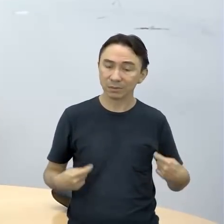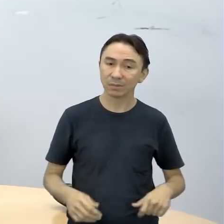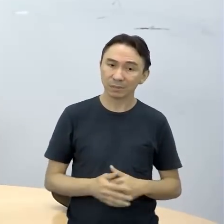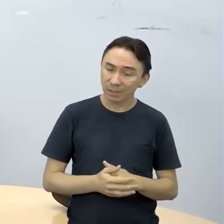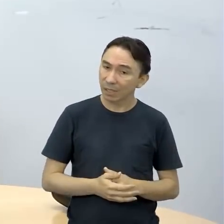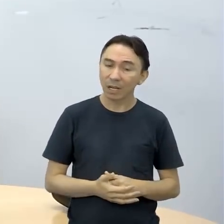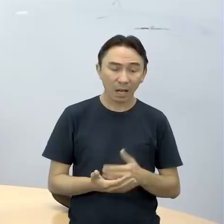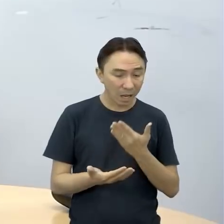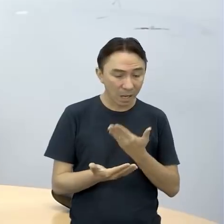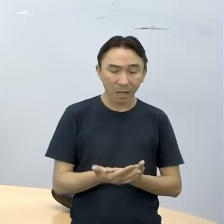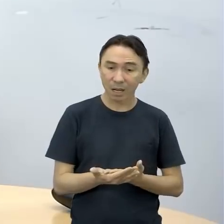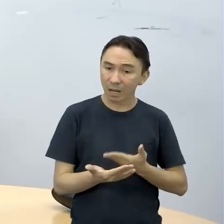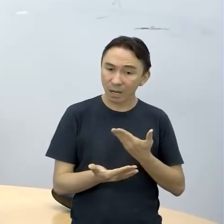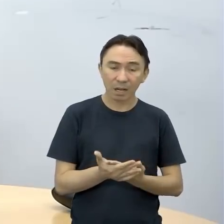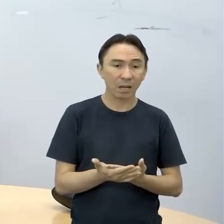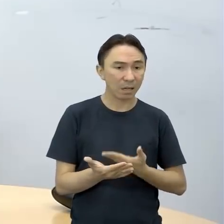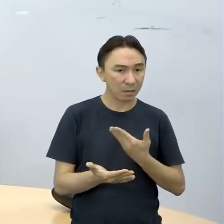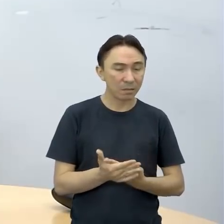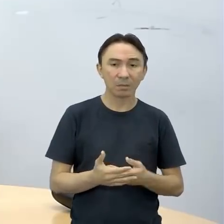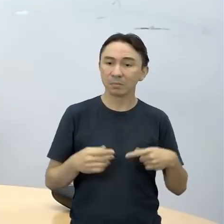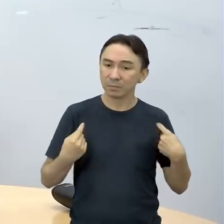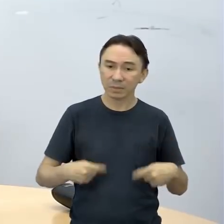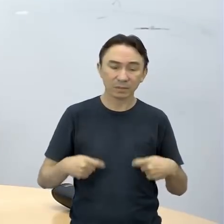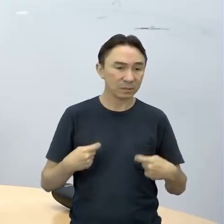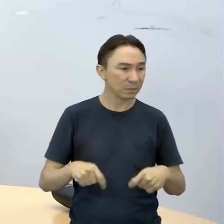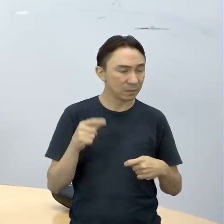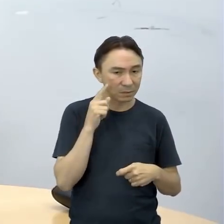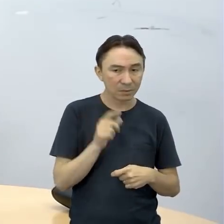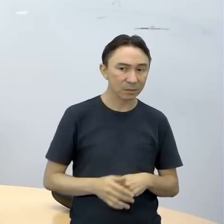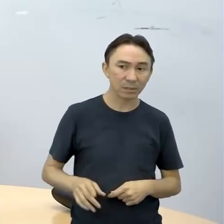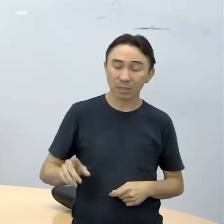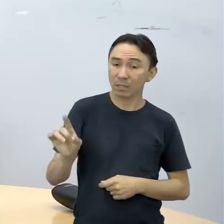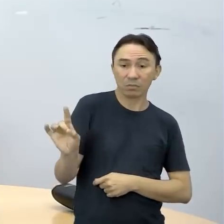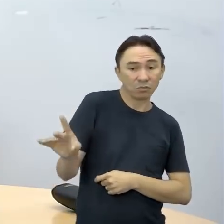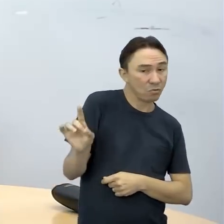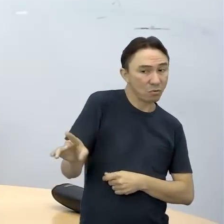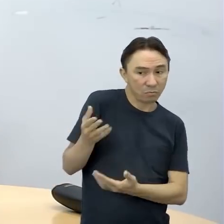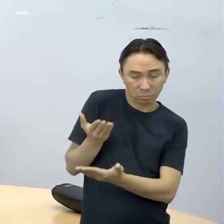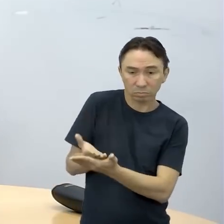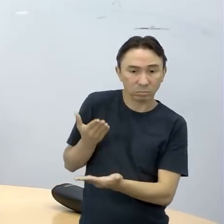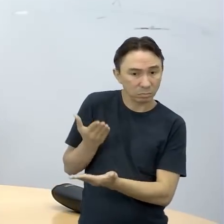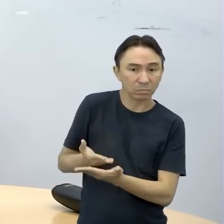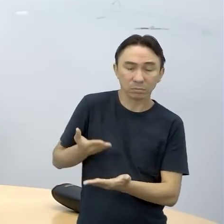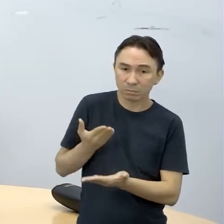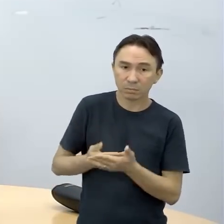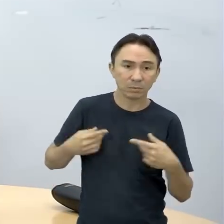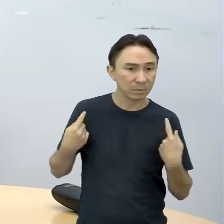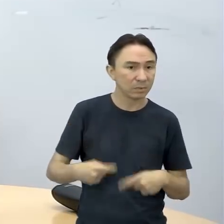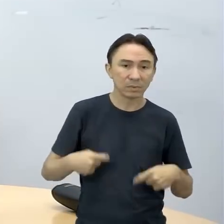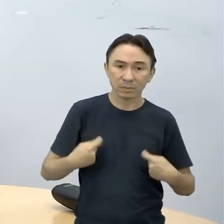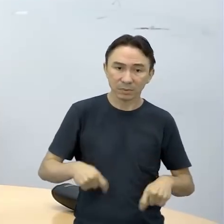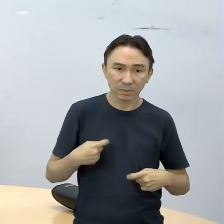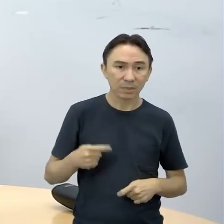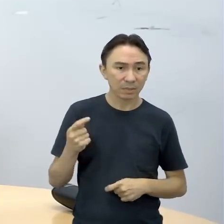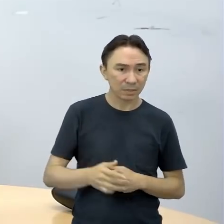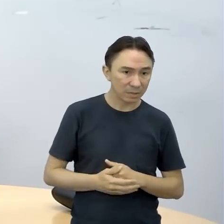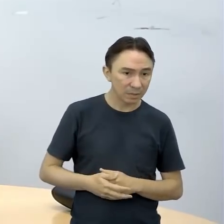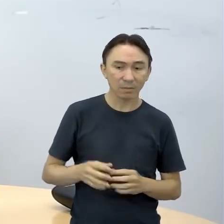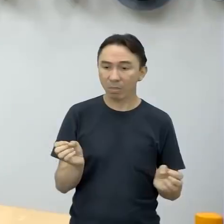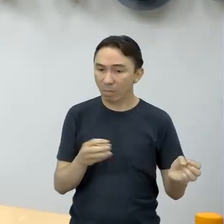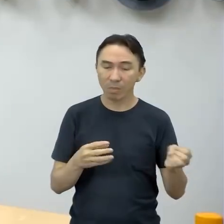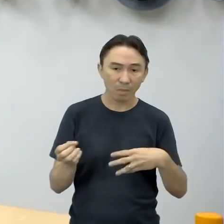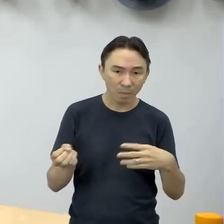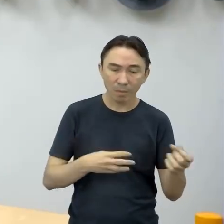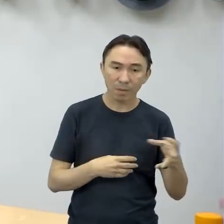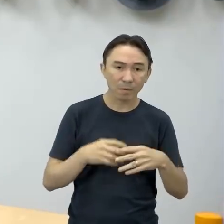uma tendência de ser cada vez mais dinâmicas, cada vez mais autônomas, né? E eles vão criando novos hábitos, novas rotinas, né, Marcos?